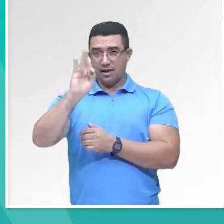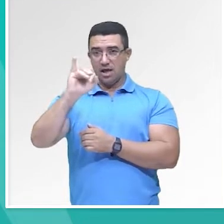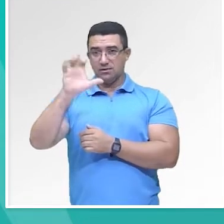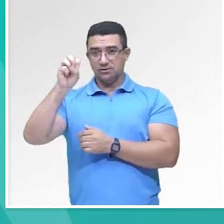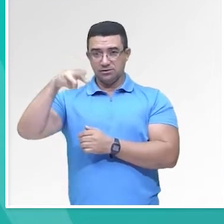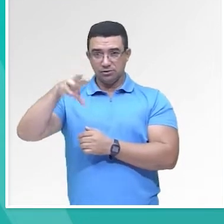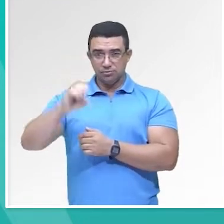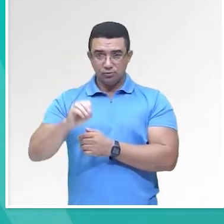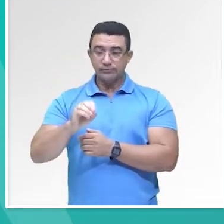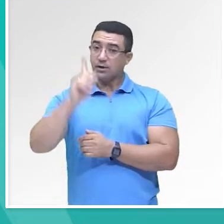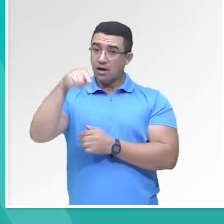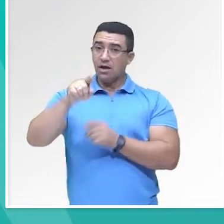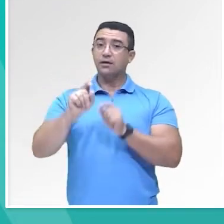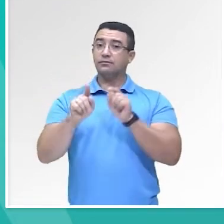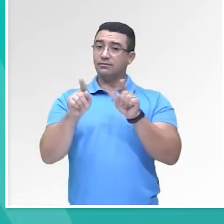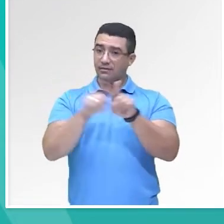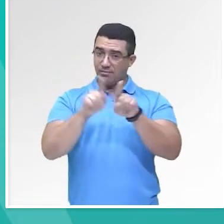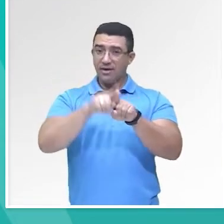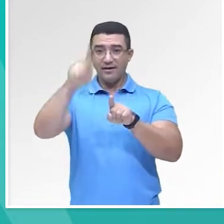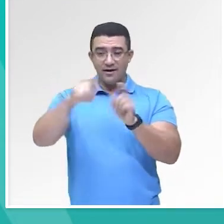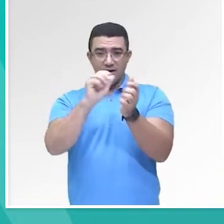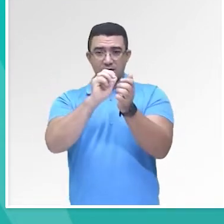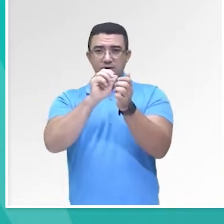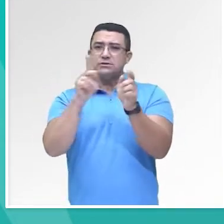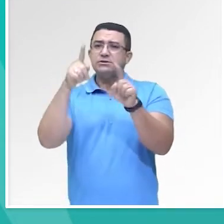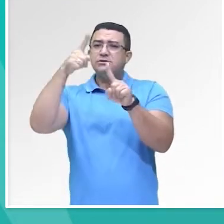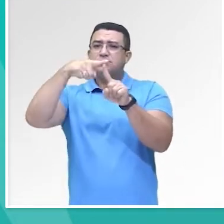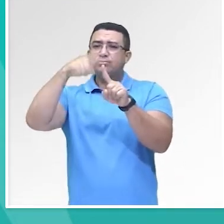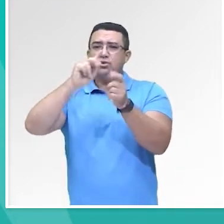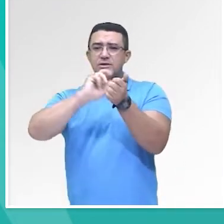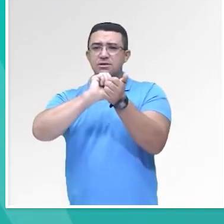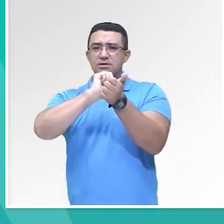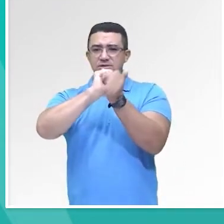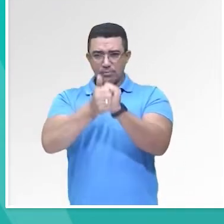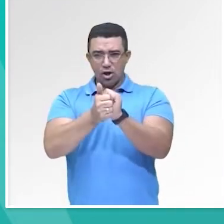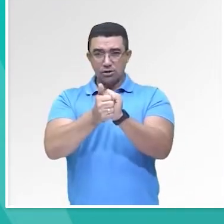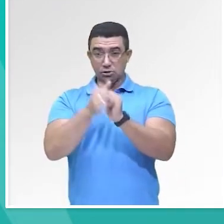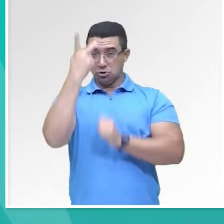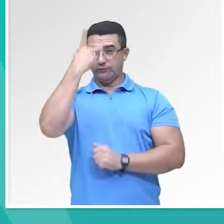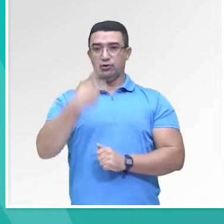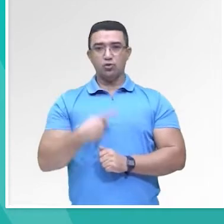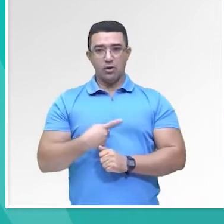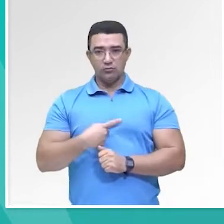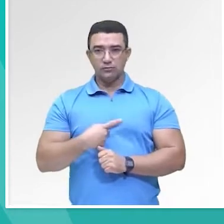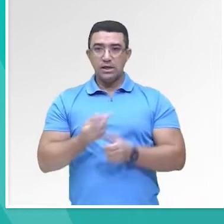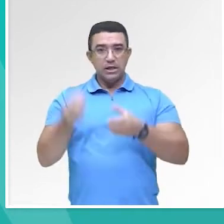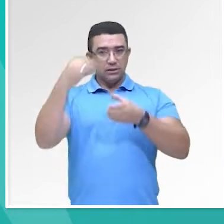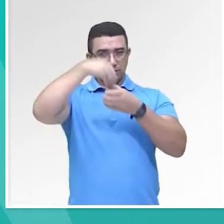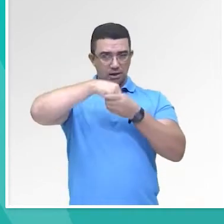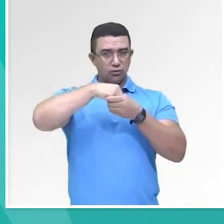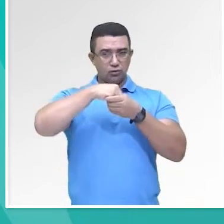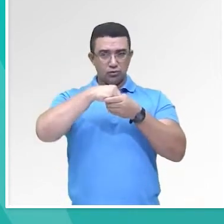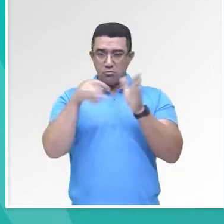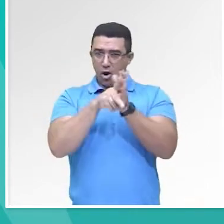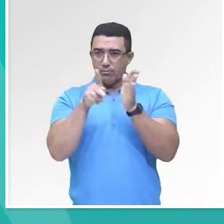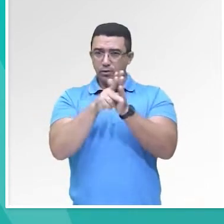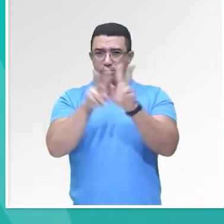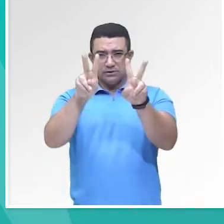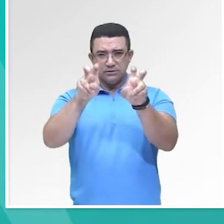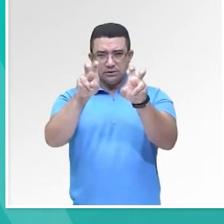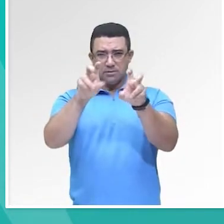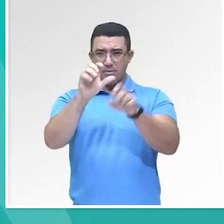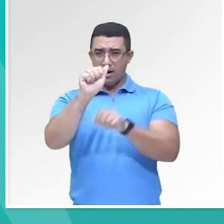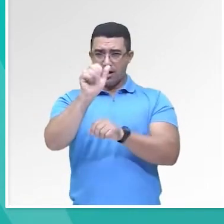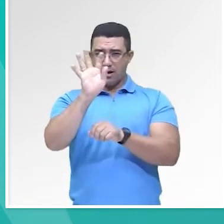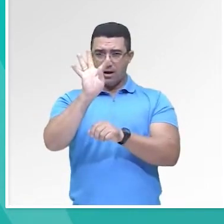esporte individual, né? São vários esportes dentro do atletismo. Então, vamos começar um pouquinho